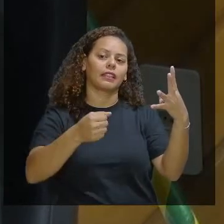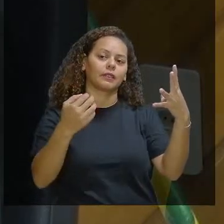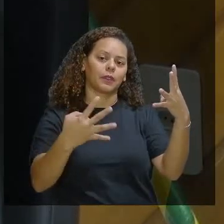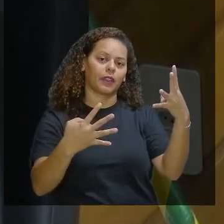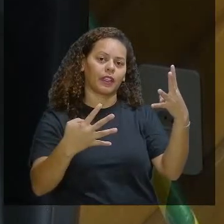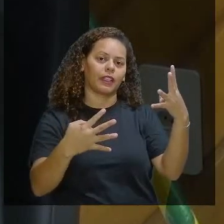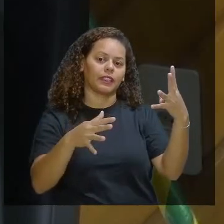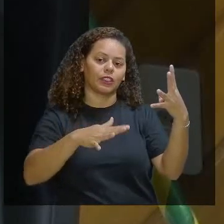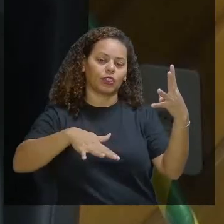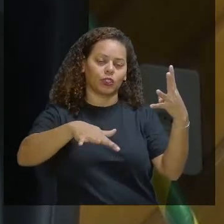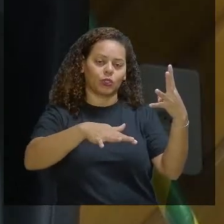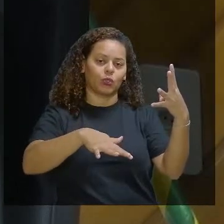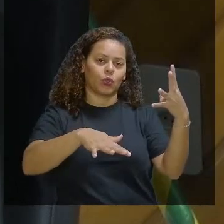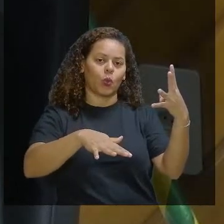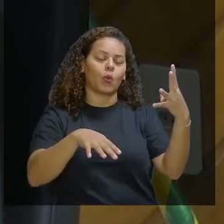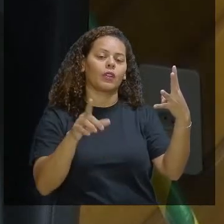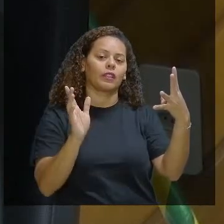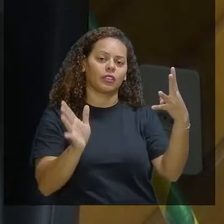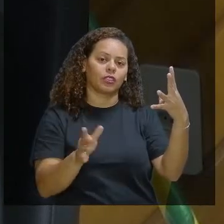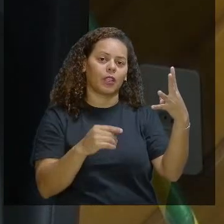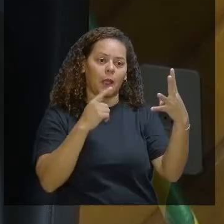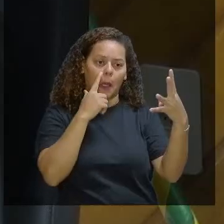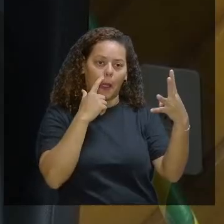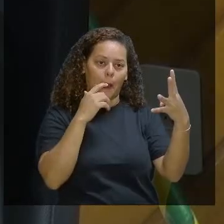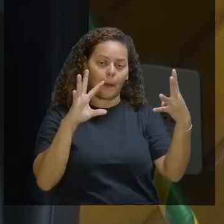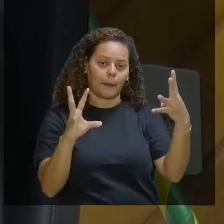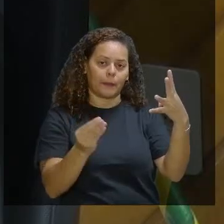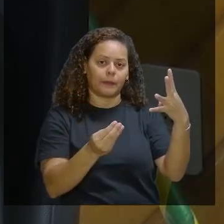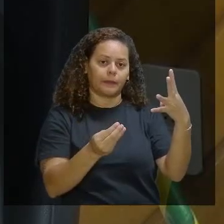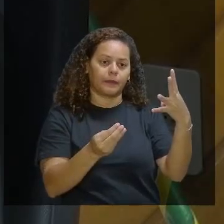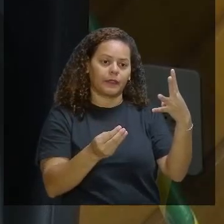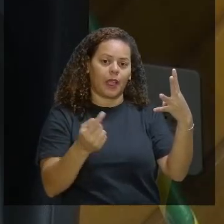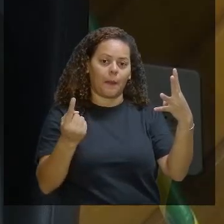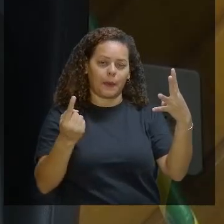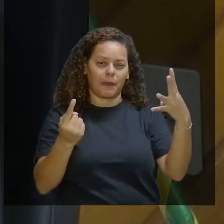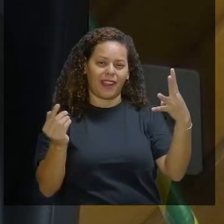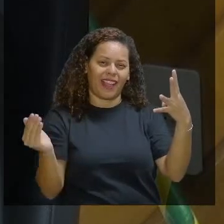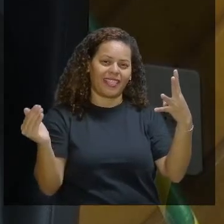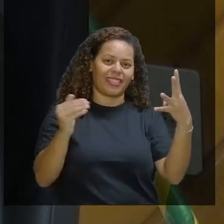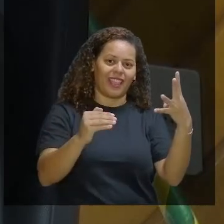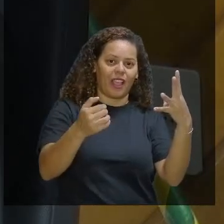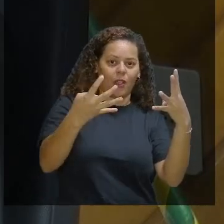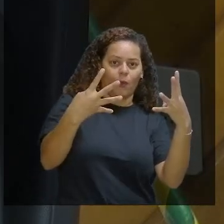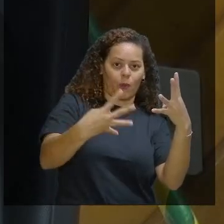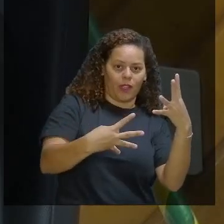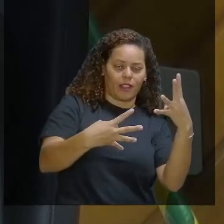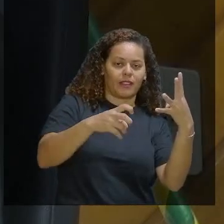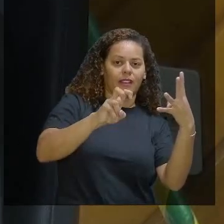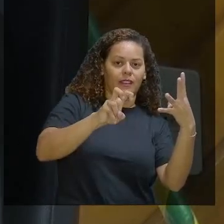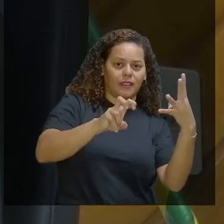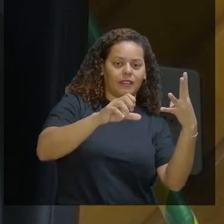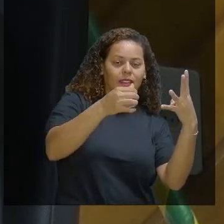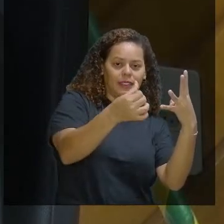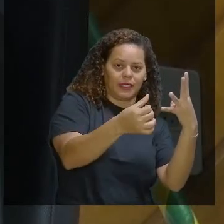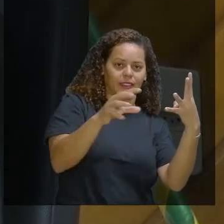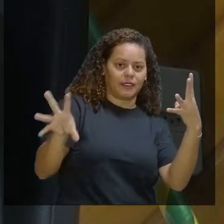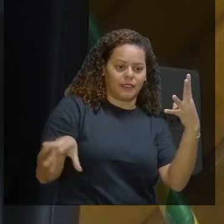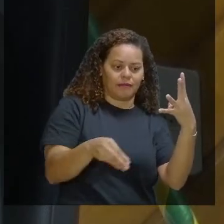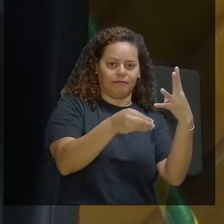14ª zona eleitoral, que englobaria a 1ª, a 4ª, a 5ª e a